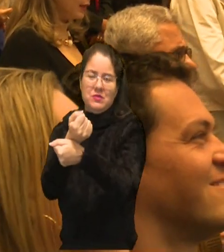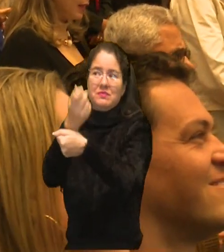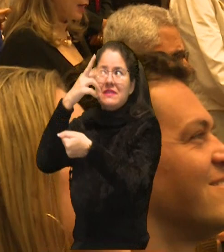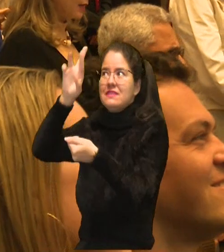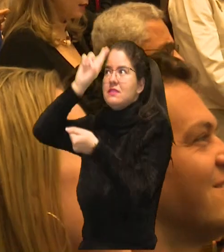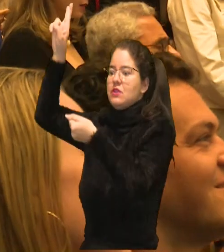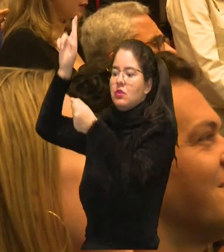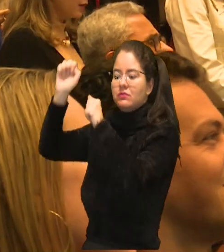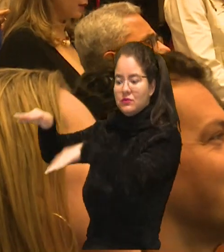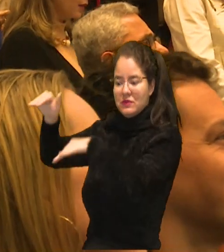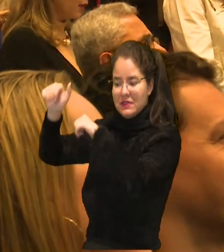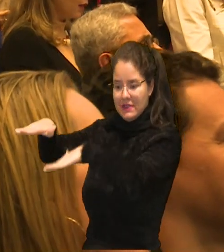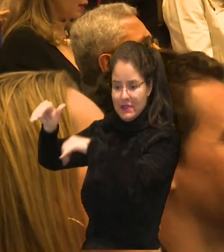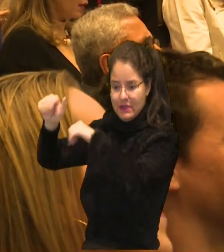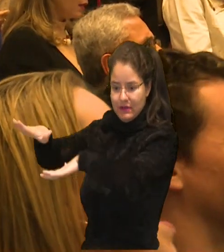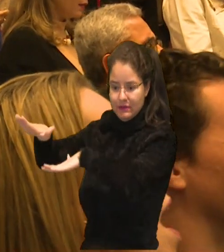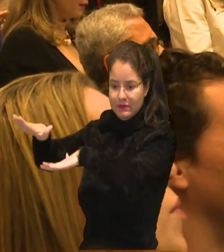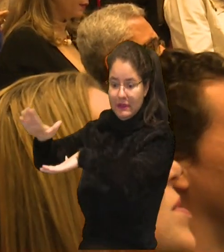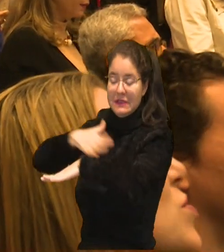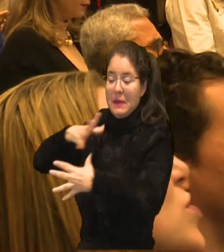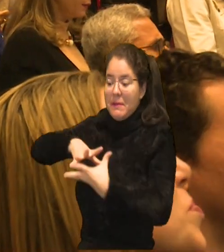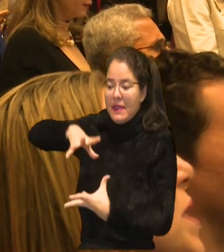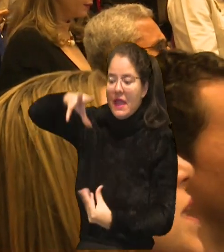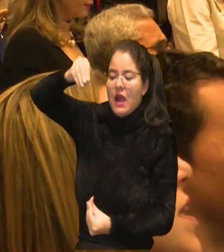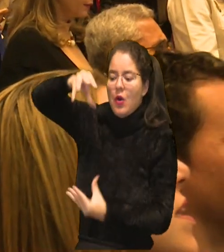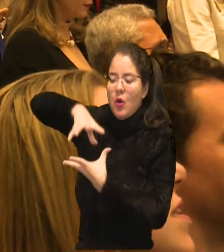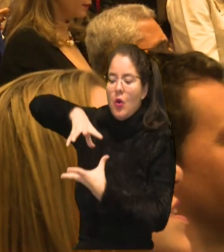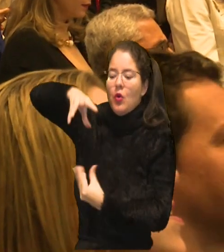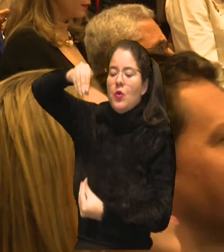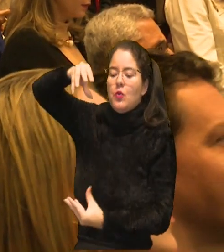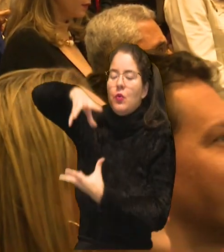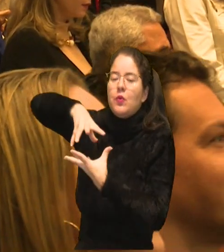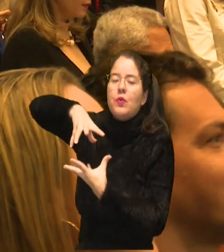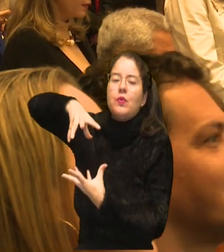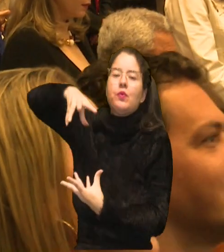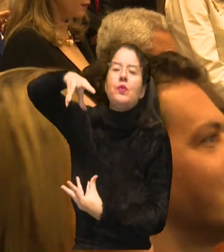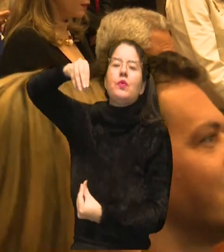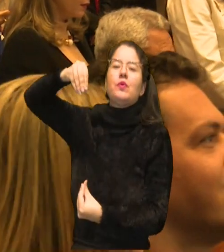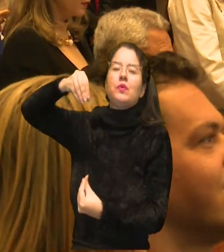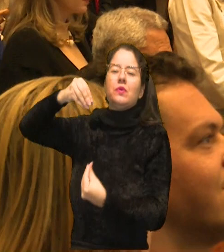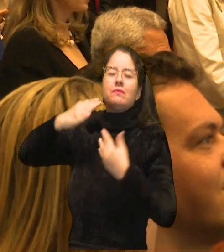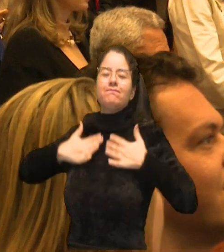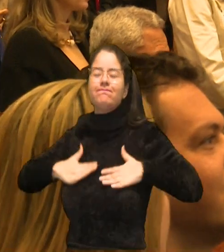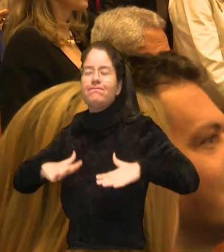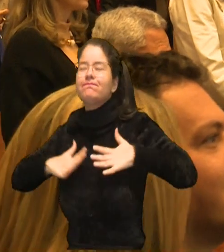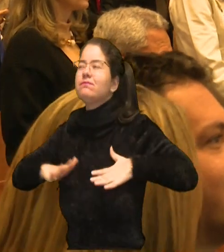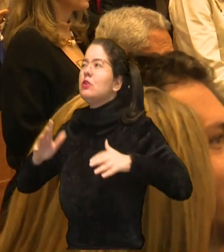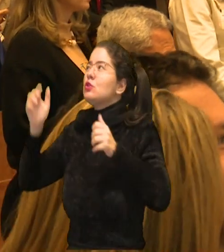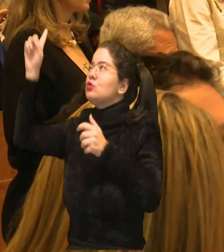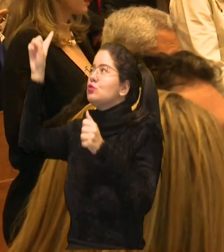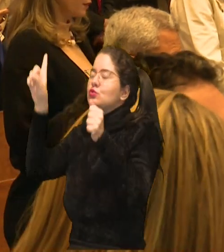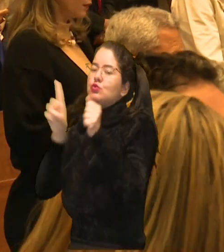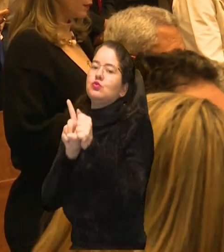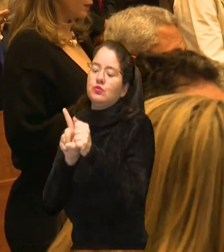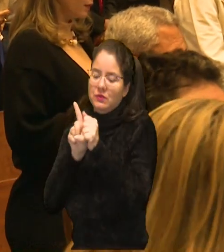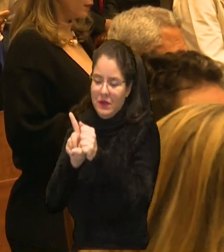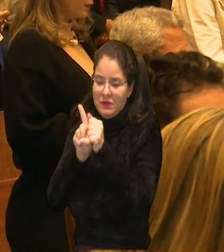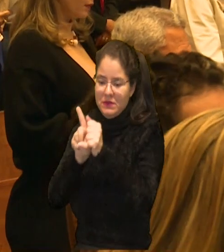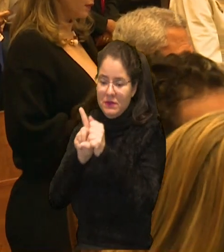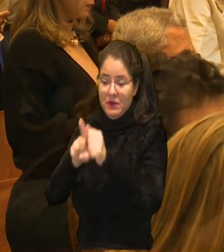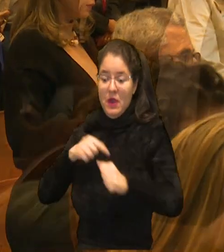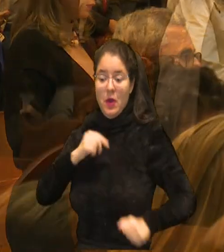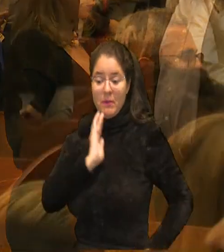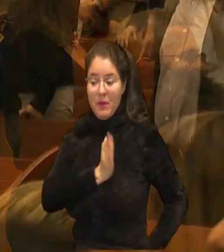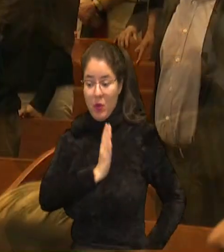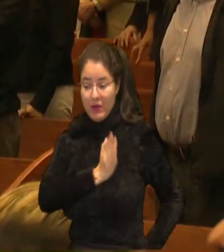dos exércitos. A minha alma suspira e desfalece pelos atos do Senhor. O